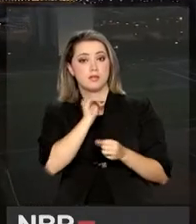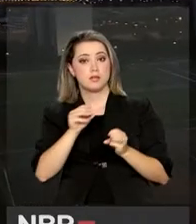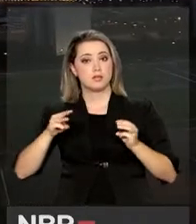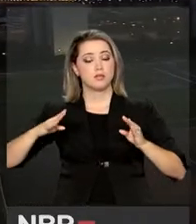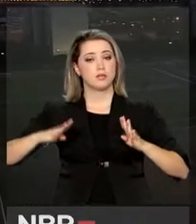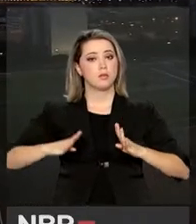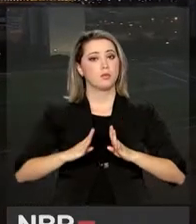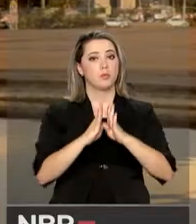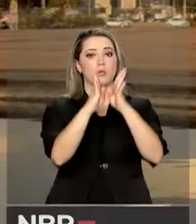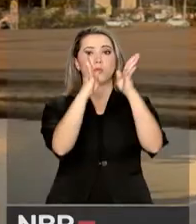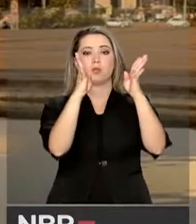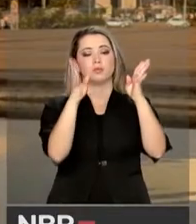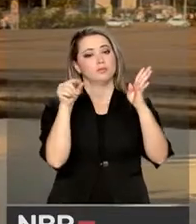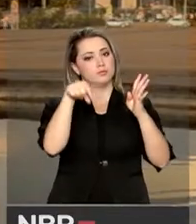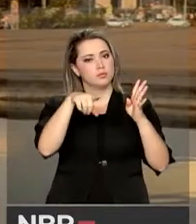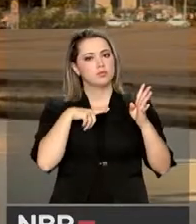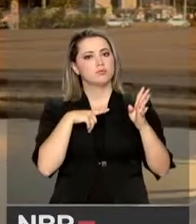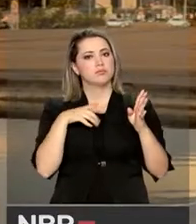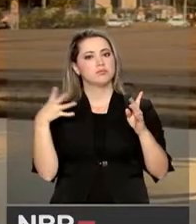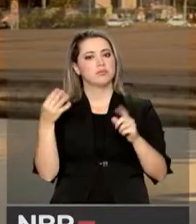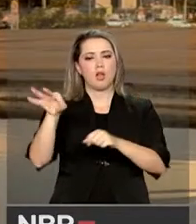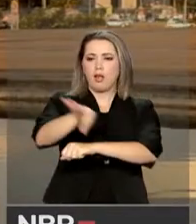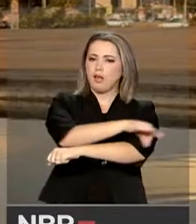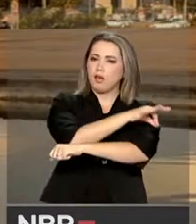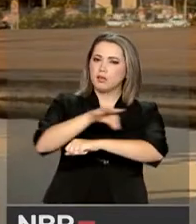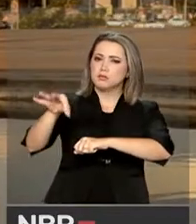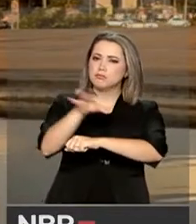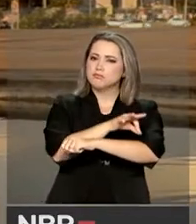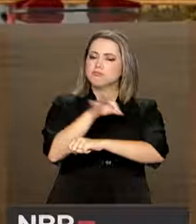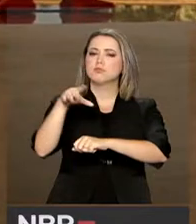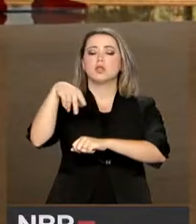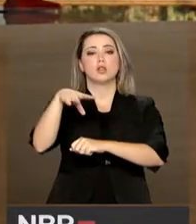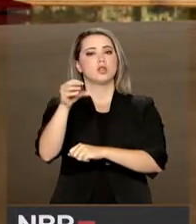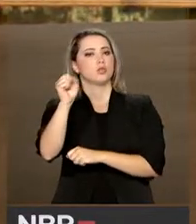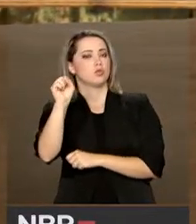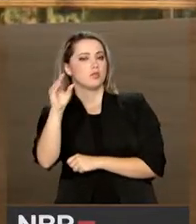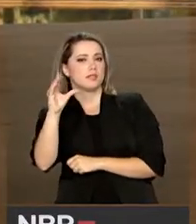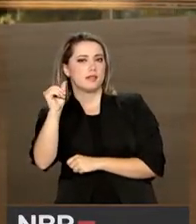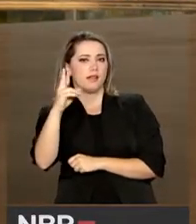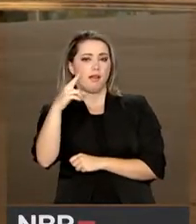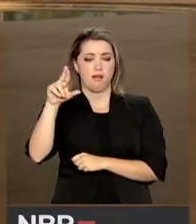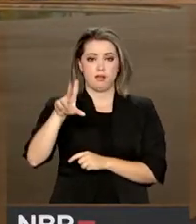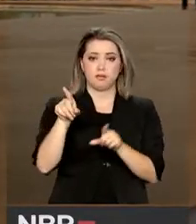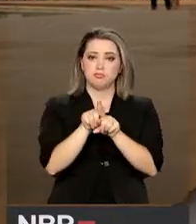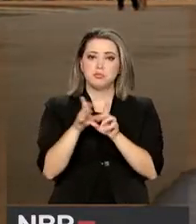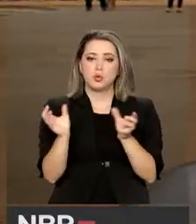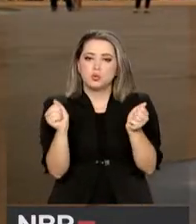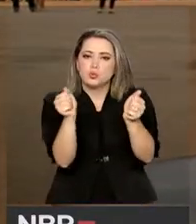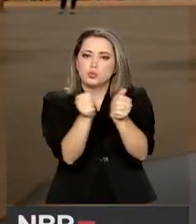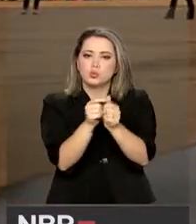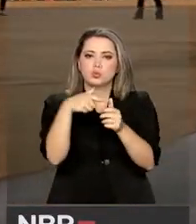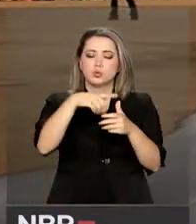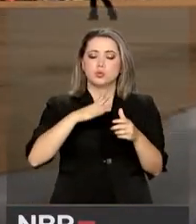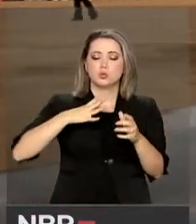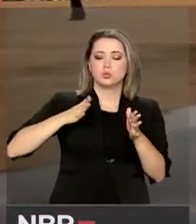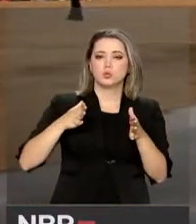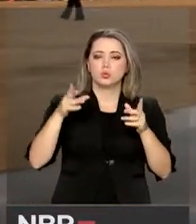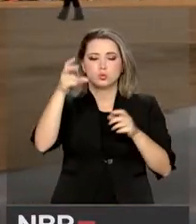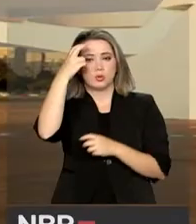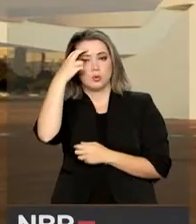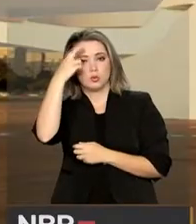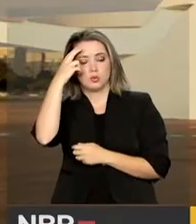Catedral Metropolitana. A arquitetura marcante de Oscar Niemeyer faz parte do Conjunto Cultural da República.